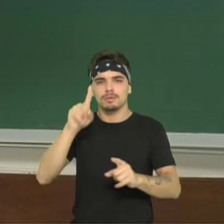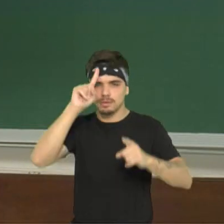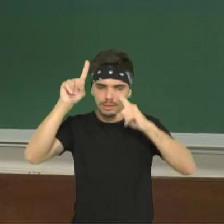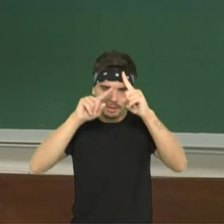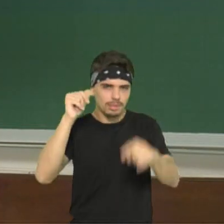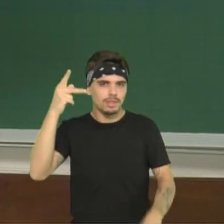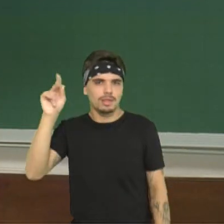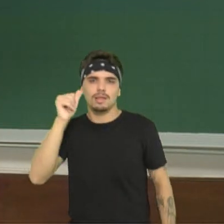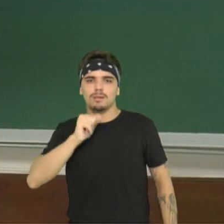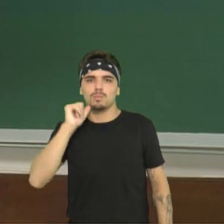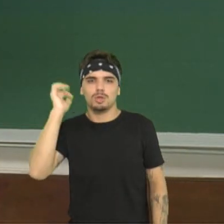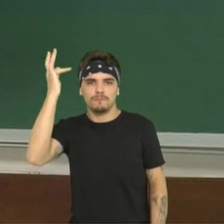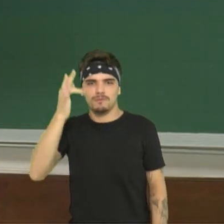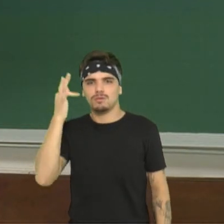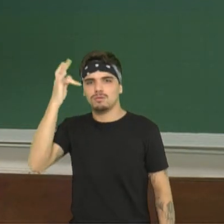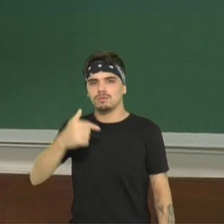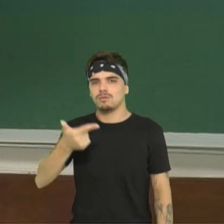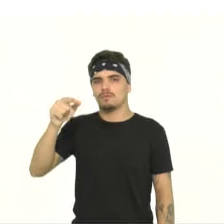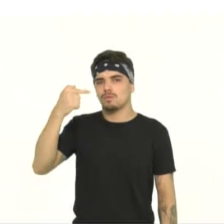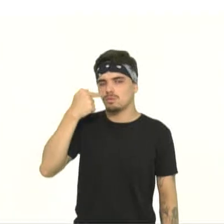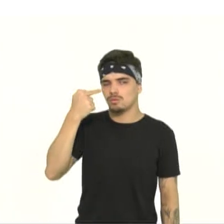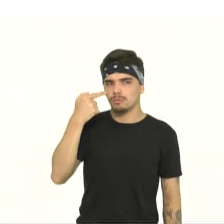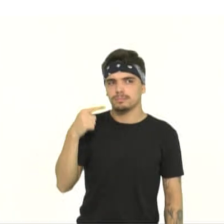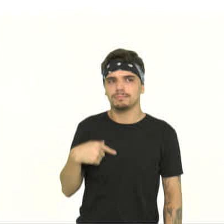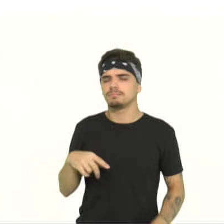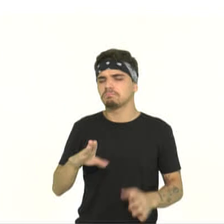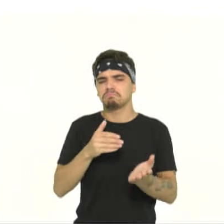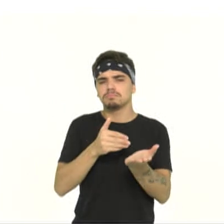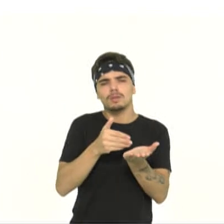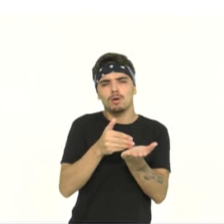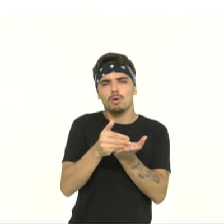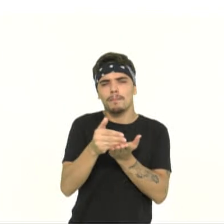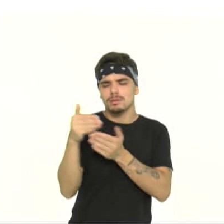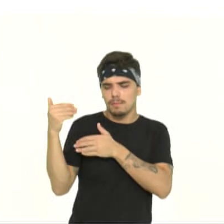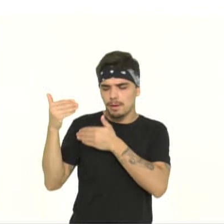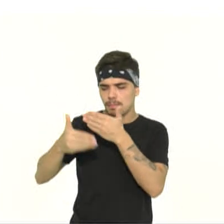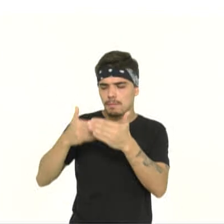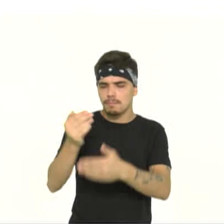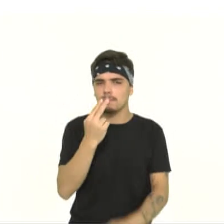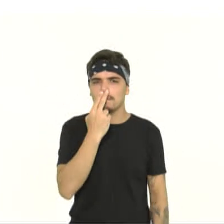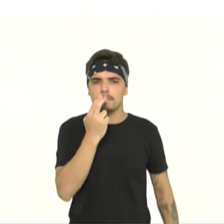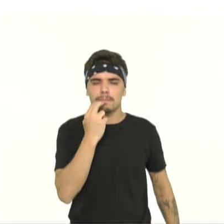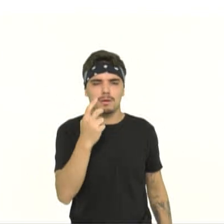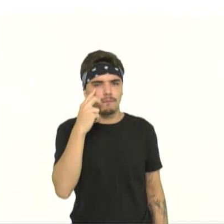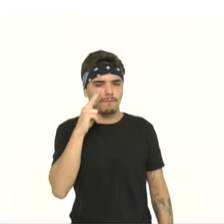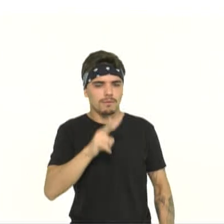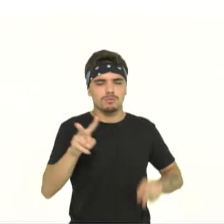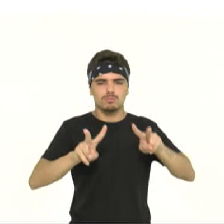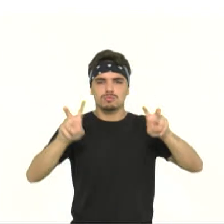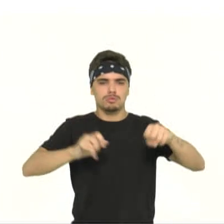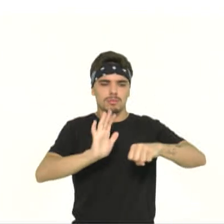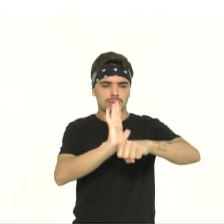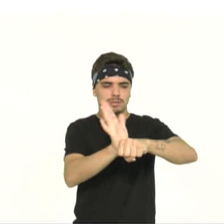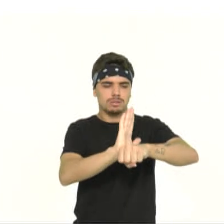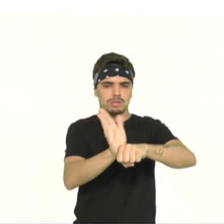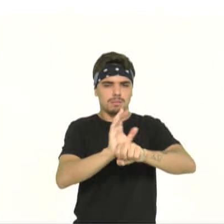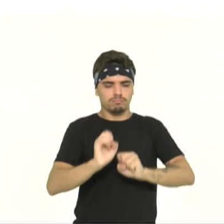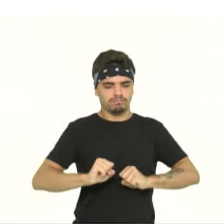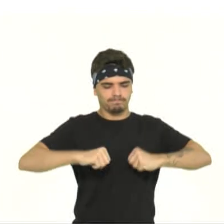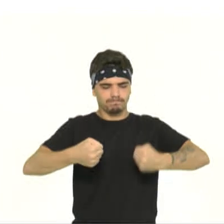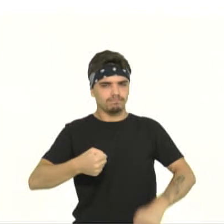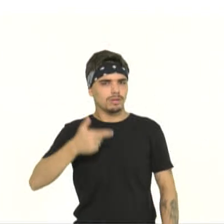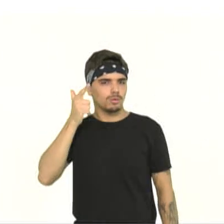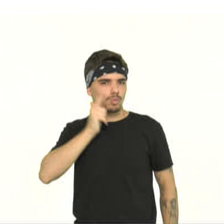Arendt, a gente tem mais um quiz. Desde o início de sua carreira, Hitler reconheceu o potencial do cinema para conquistar o